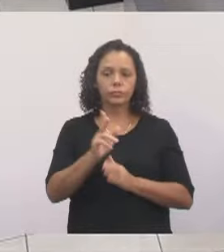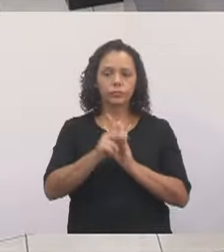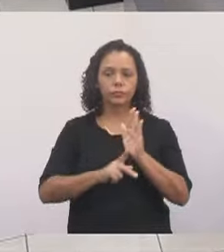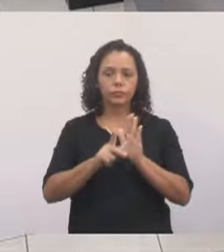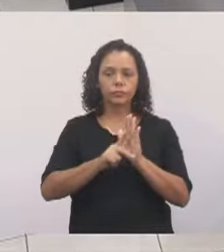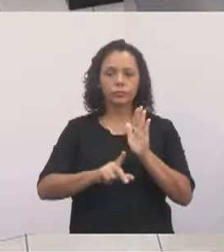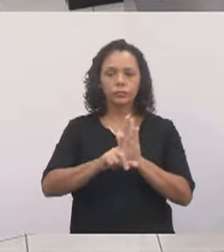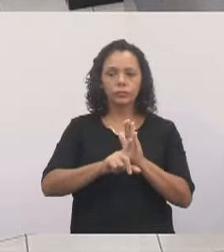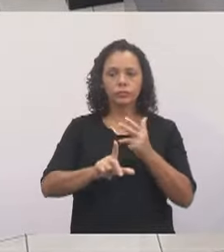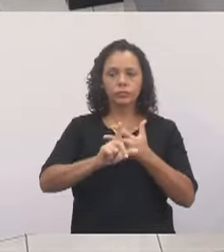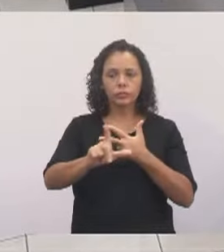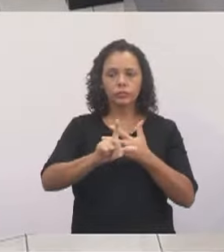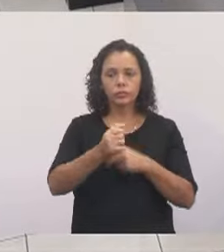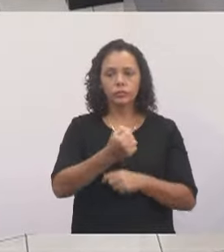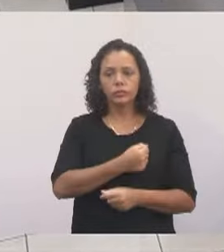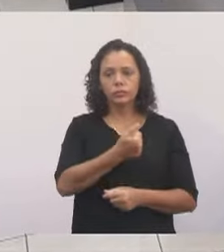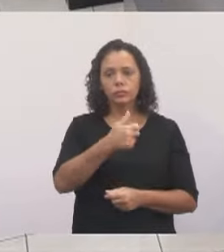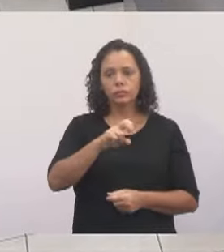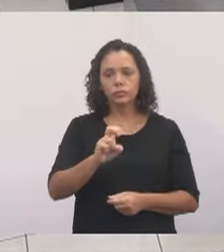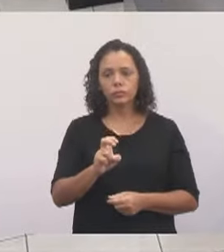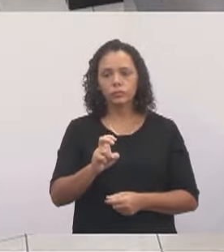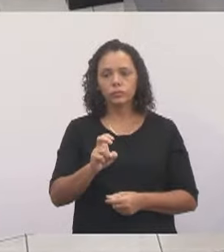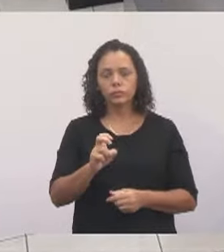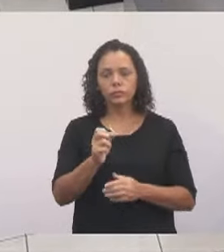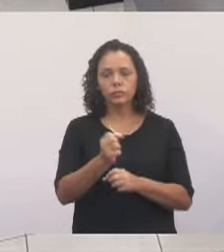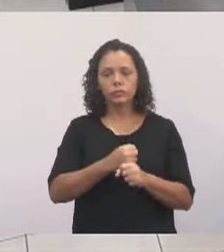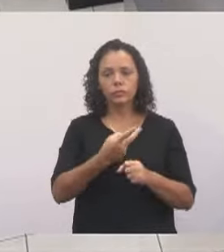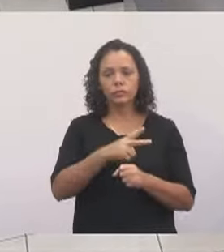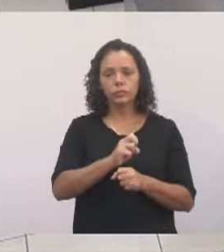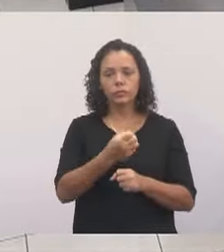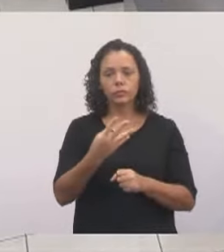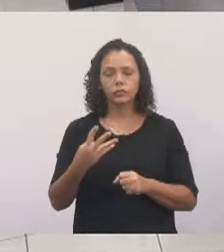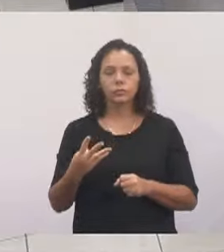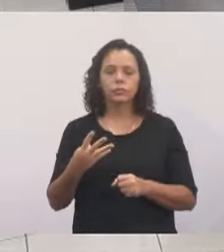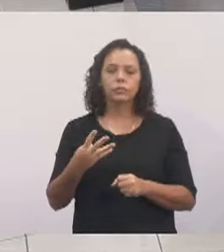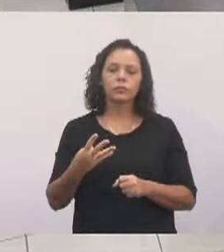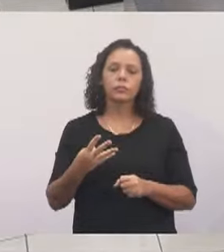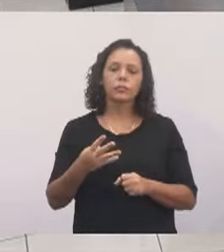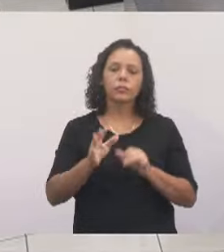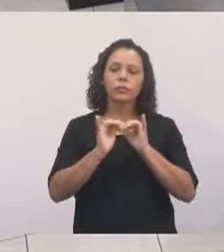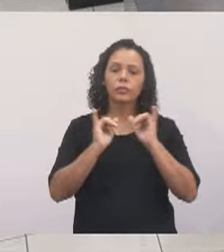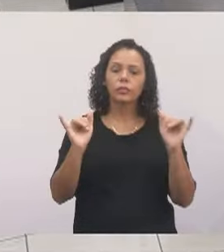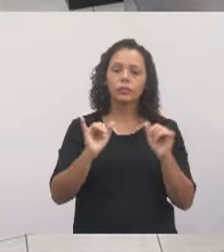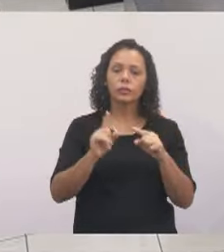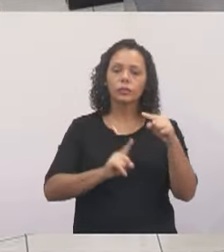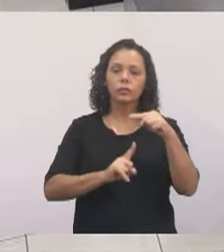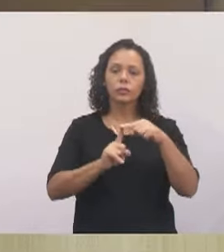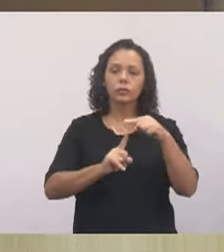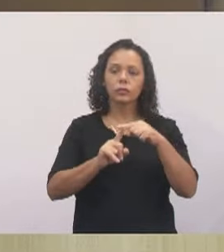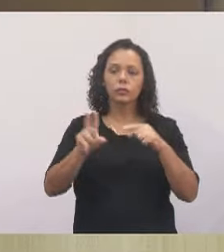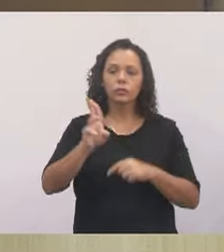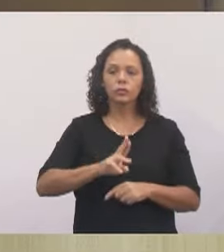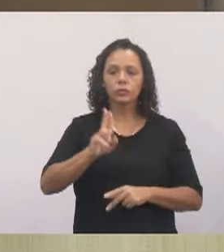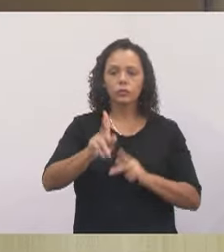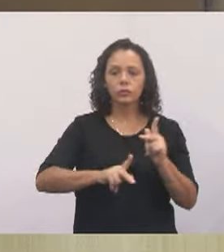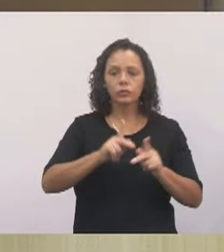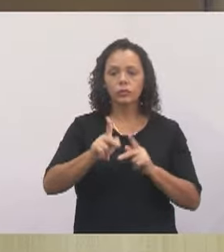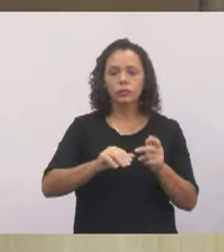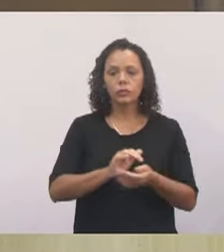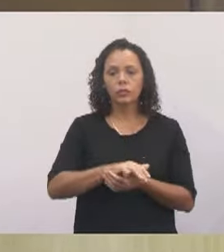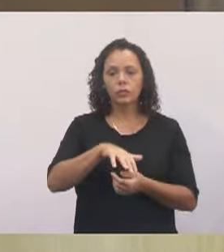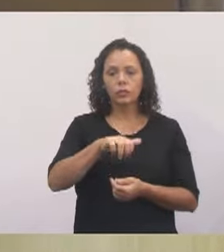Projeto de lei do Legislativo número 15 de 2024 declara de utilidade pública a